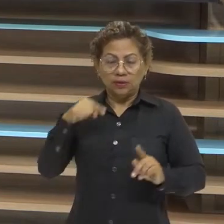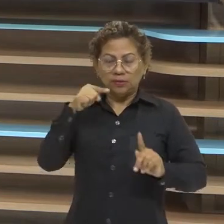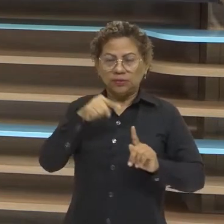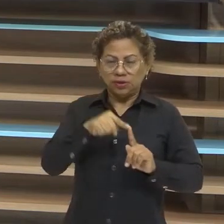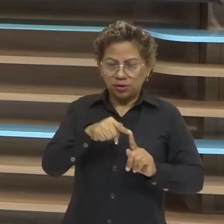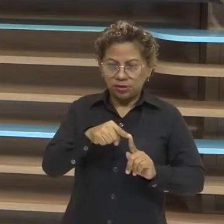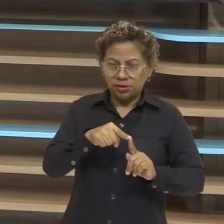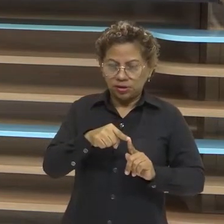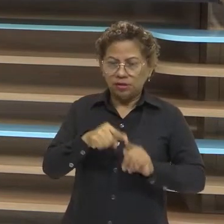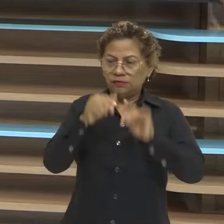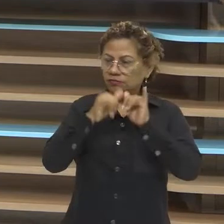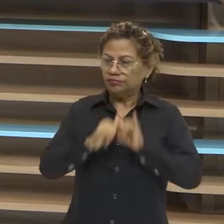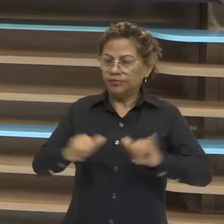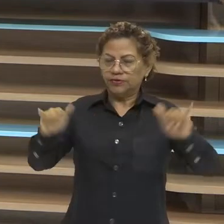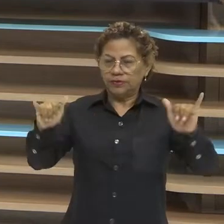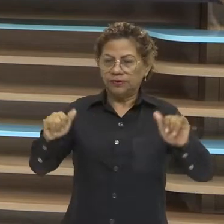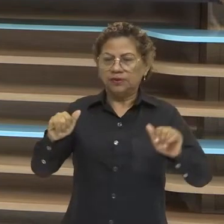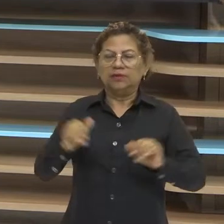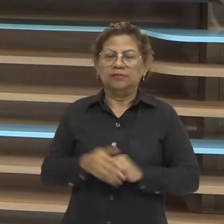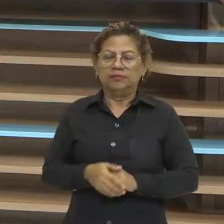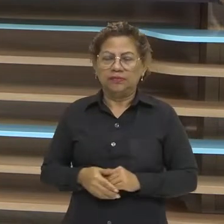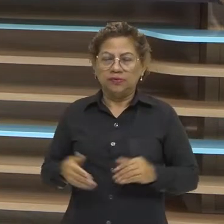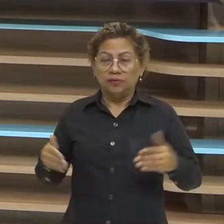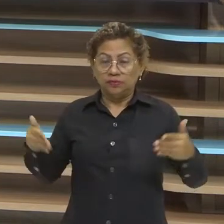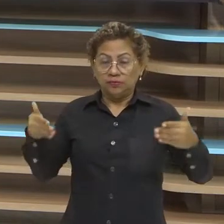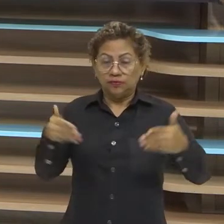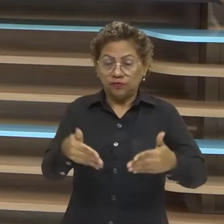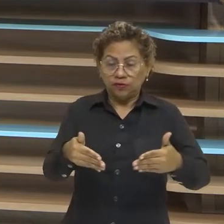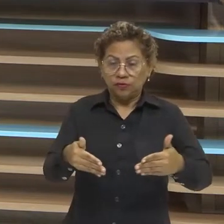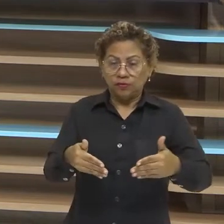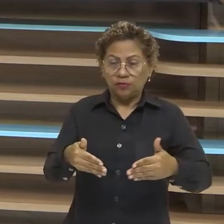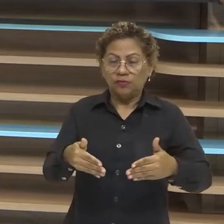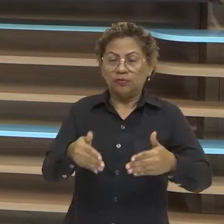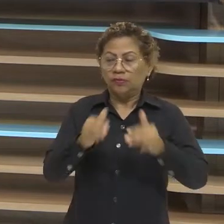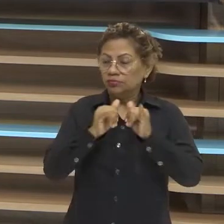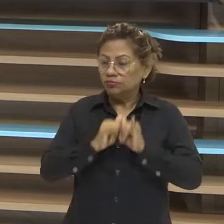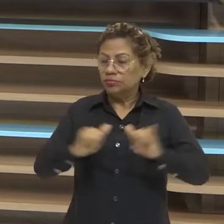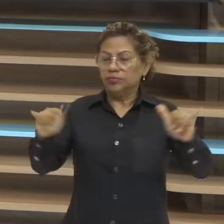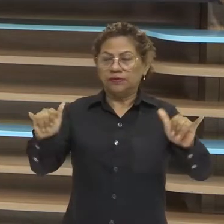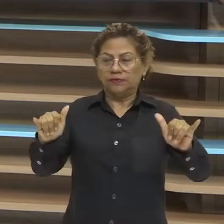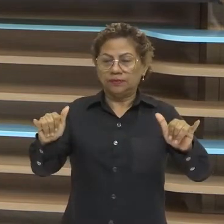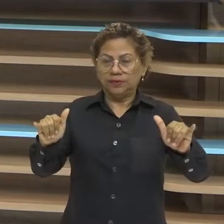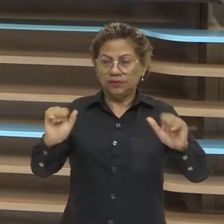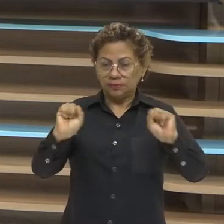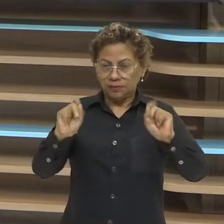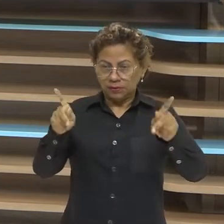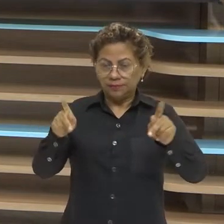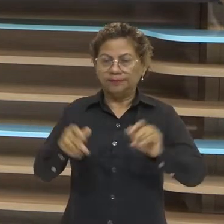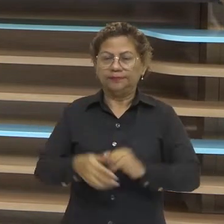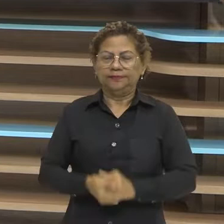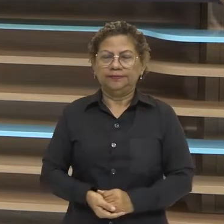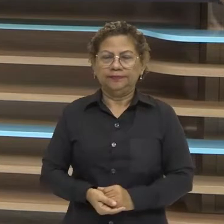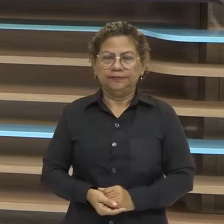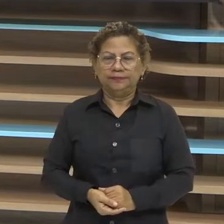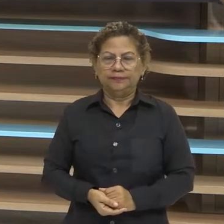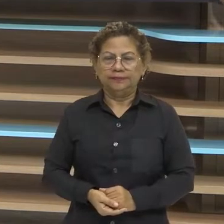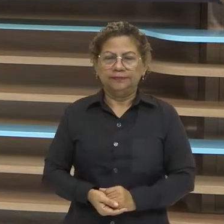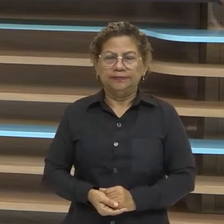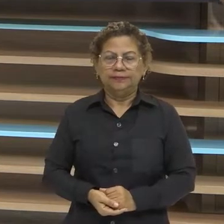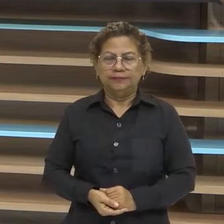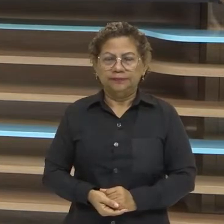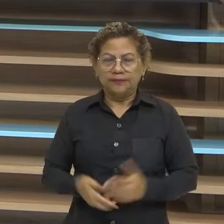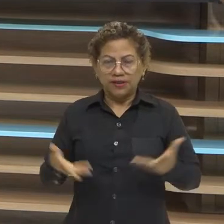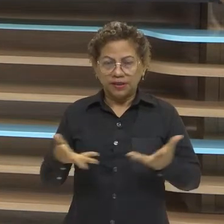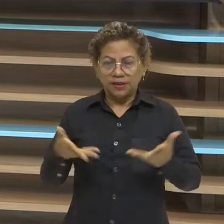de informar. O foco é a informação, ok? E agora a gente vai conhecer